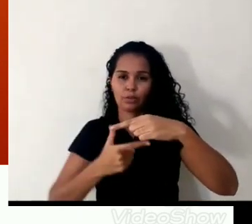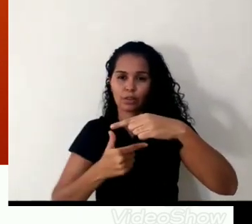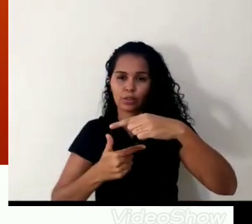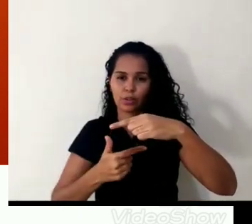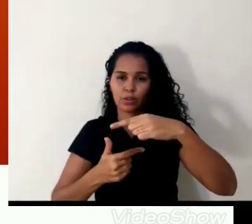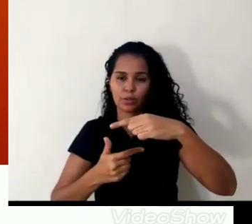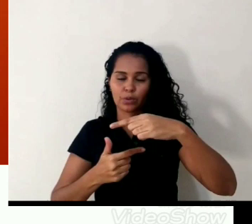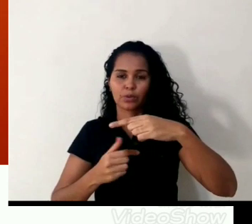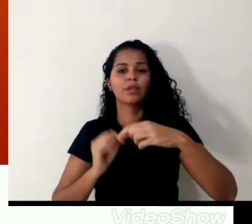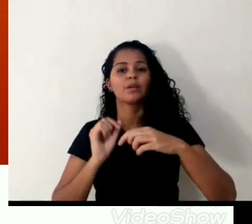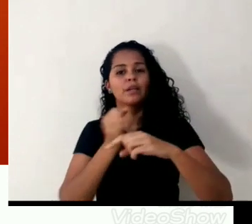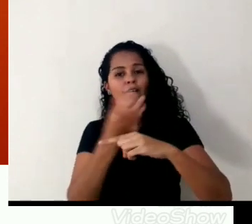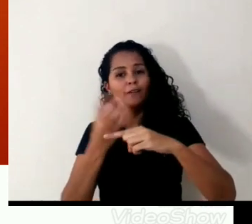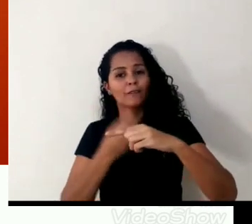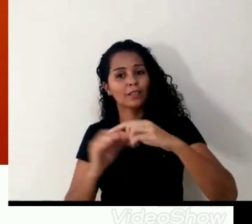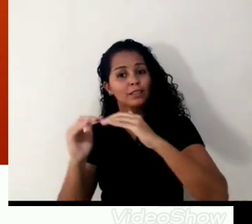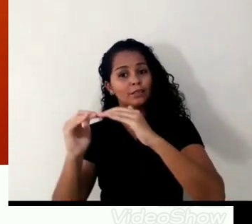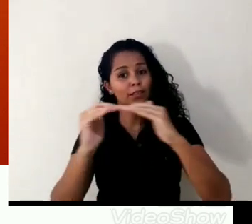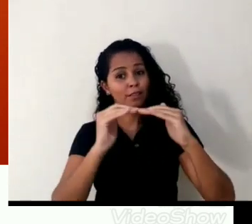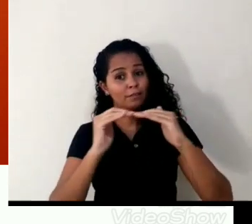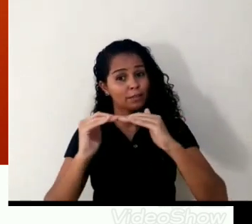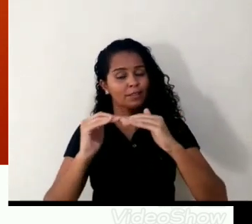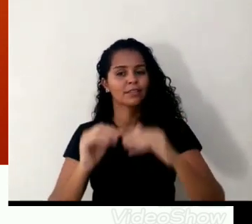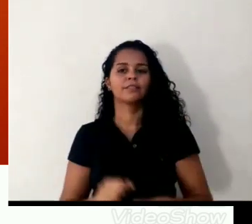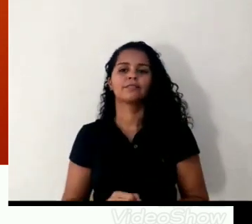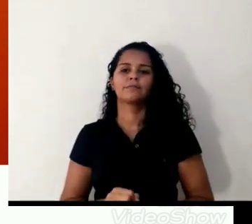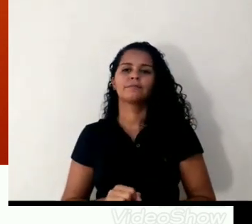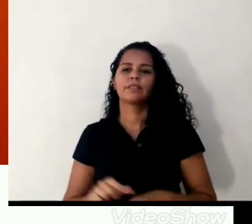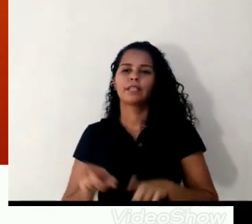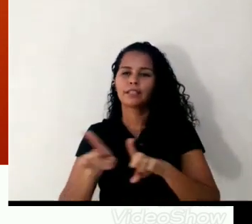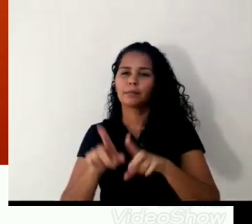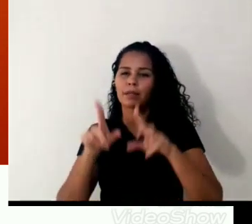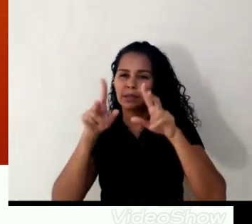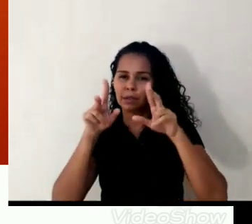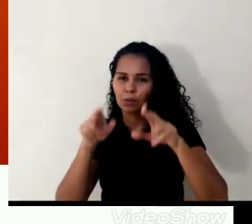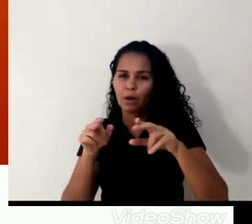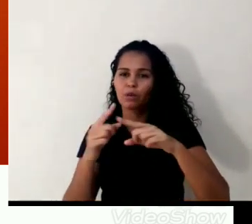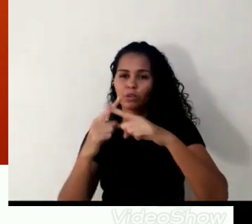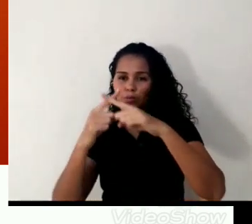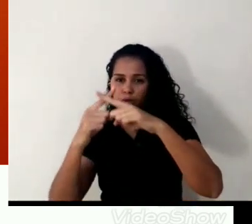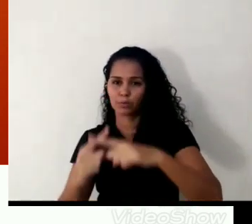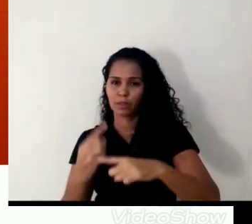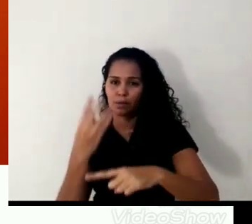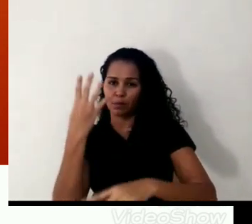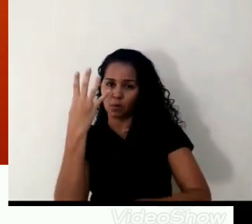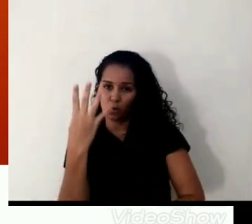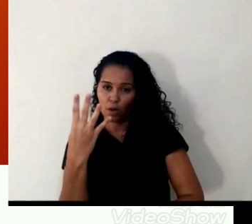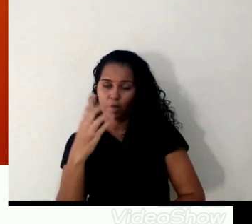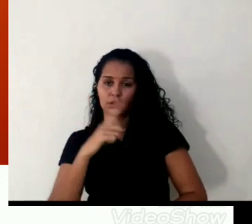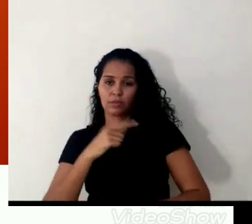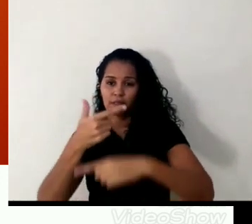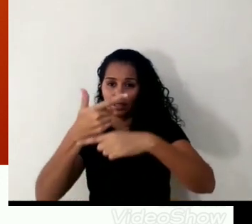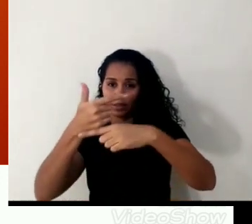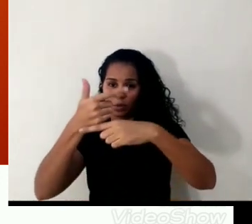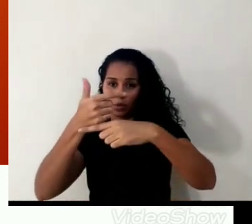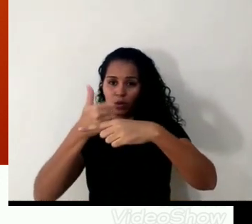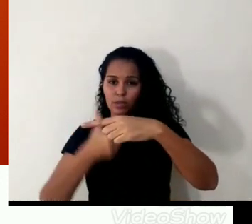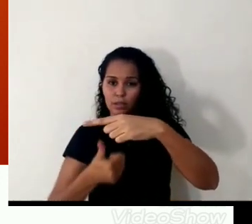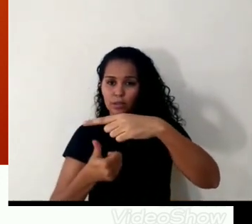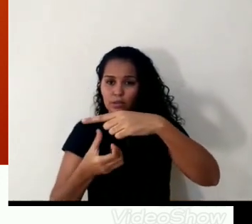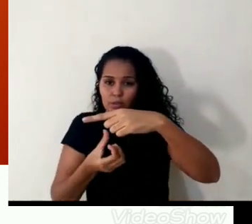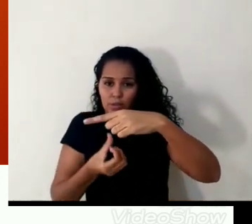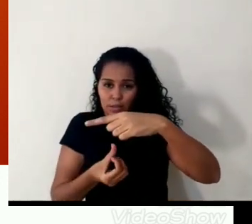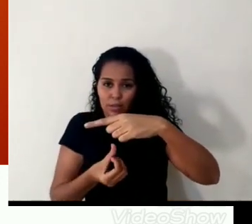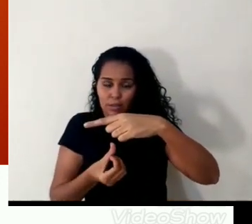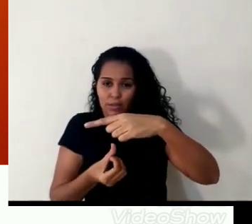por 4, vai obter 12 sobre 16, ou 12 16avos. Você pode fazer isso quantas vezes você quiser.